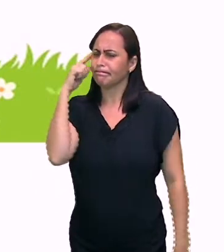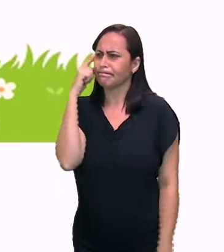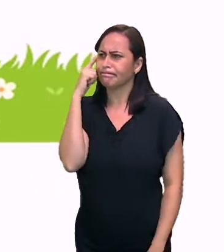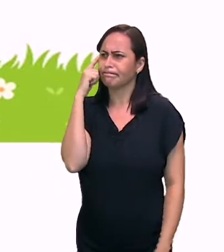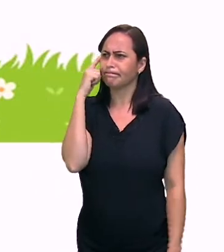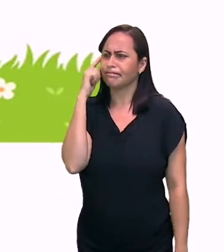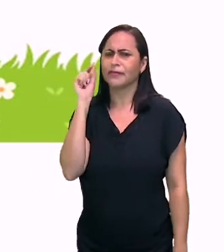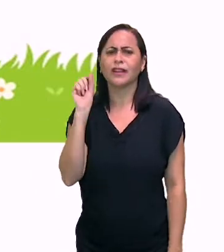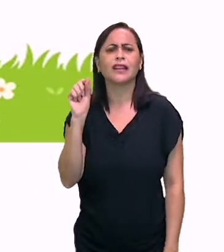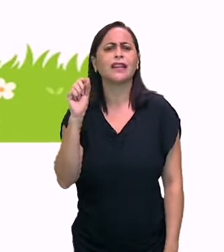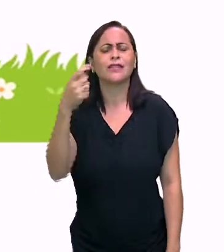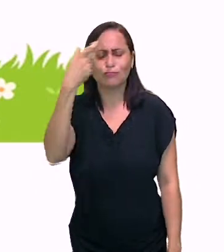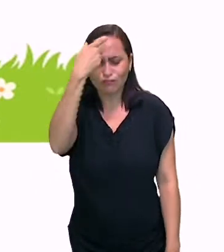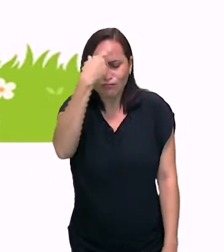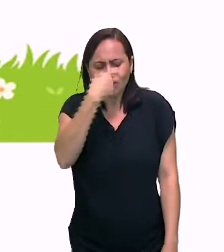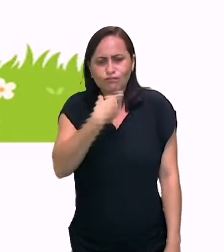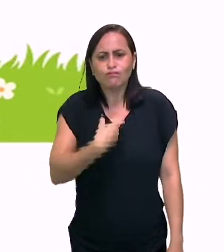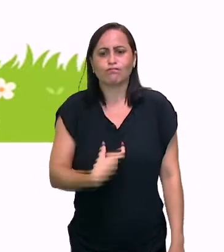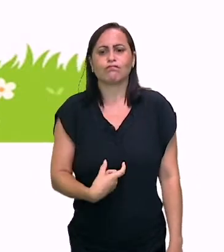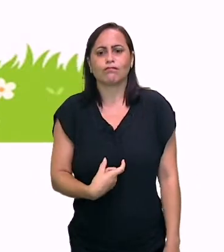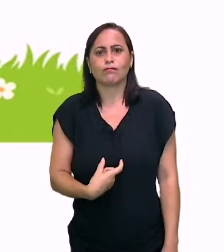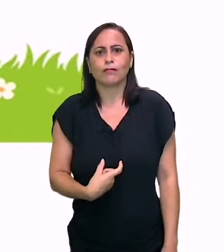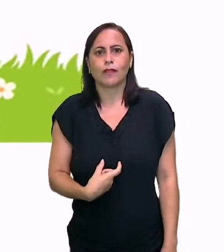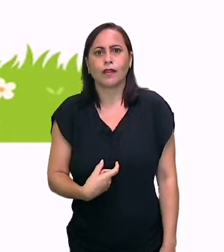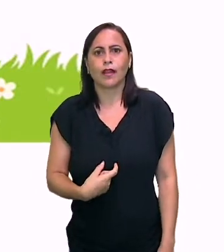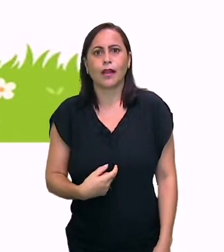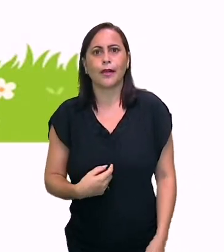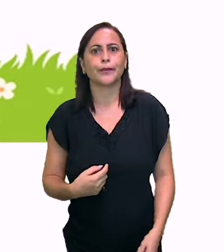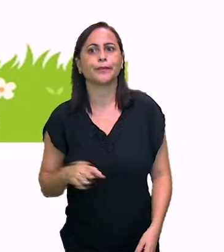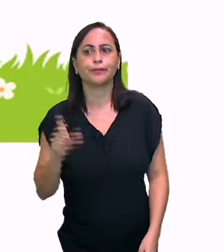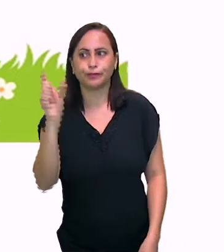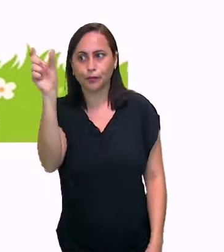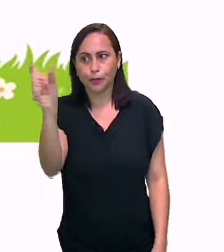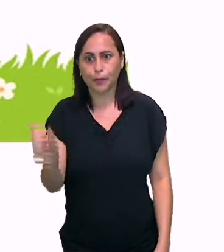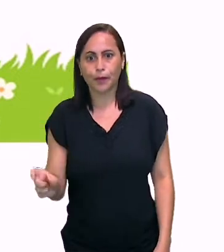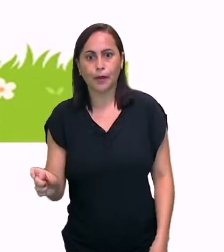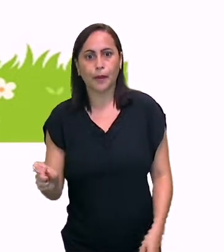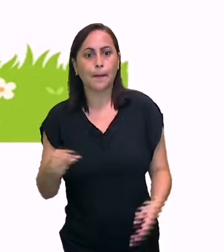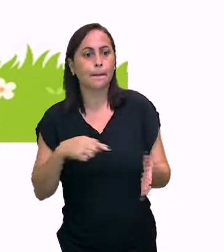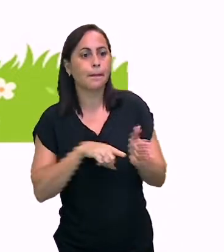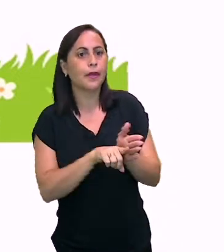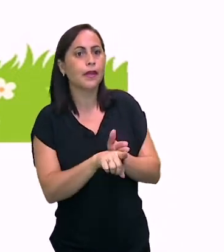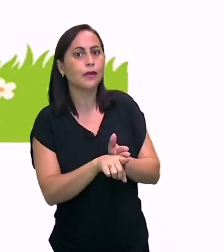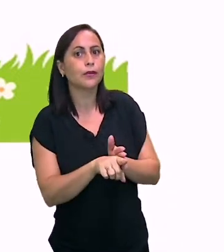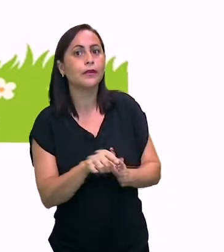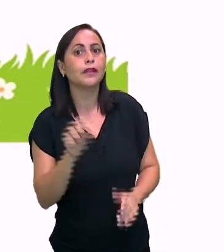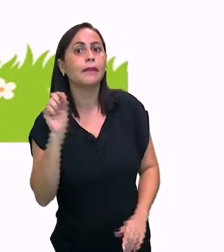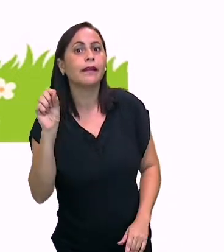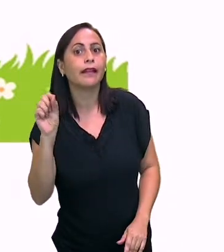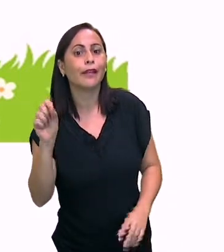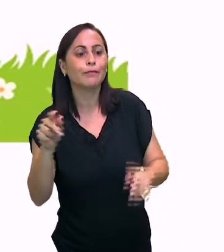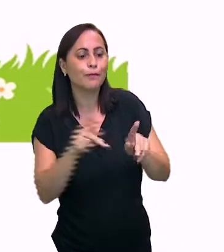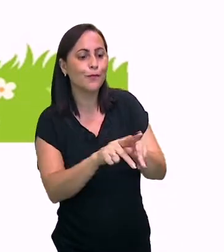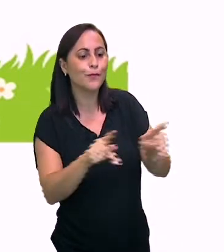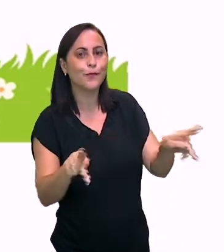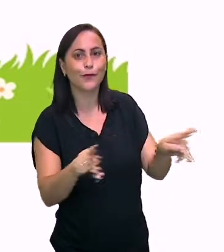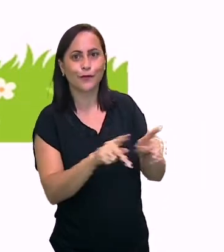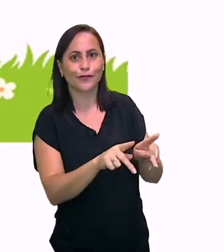Quem sou eu? Pergunta o Pedro para a professora.